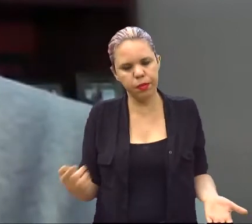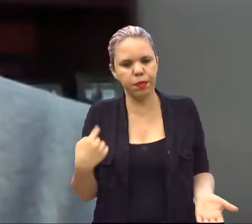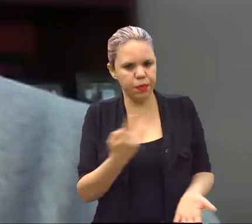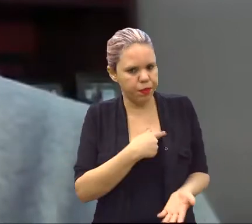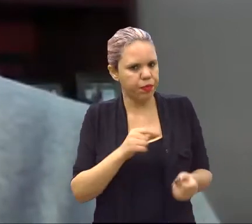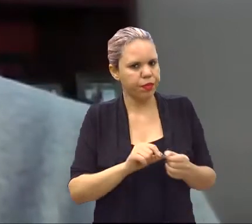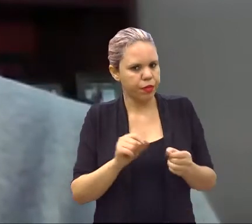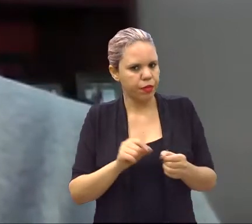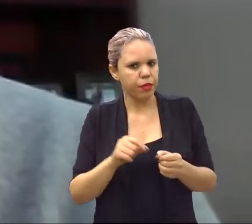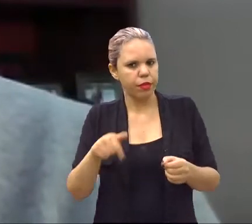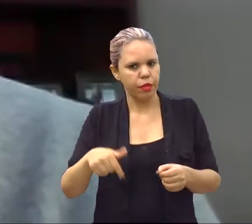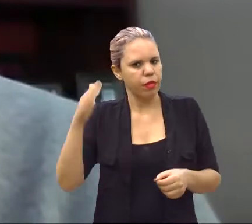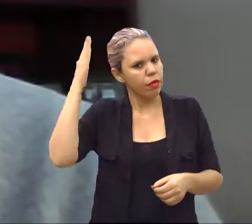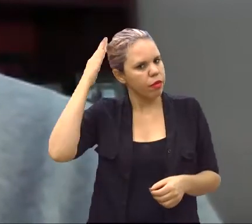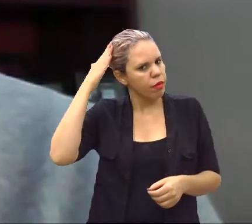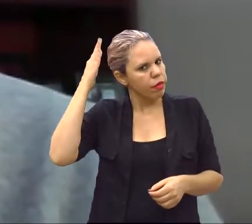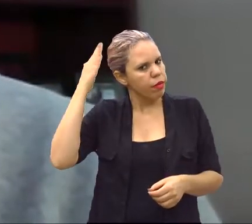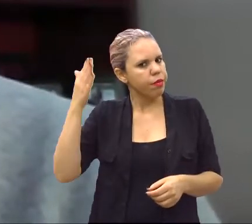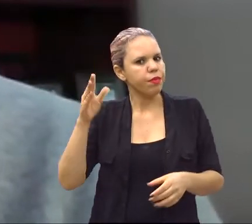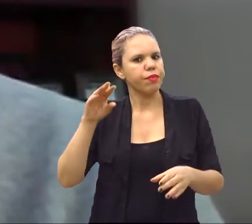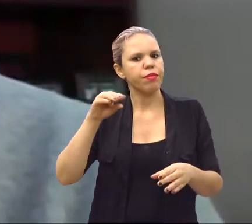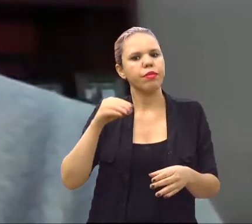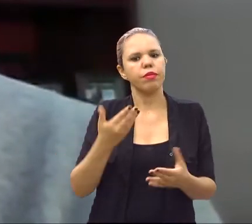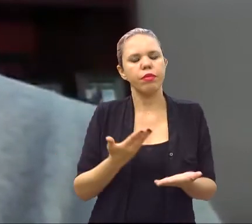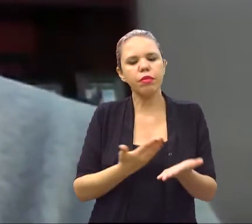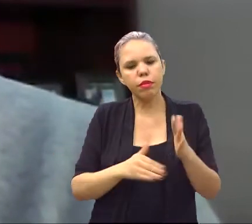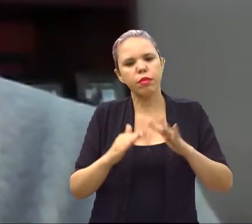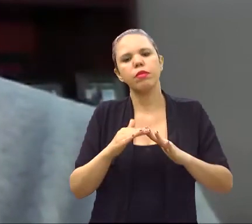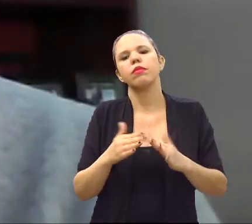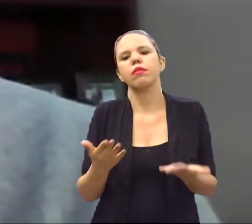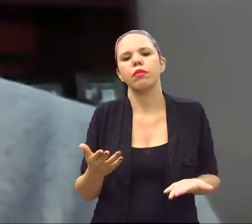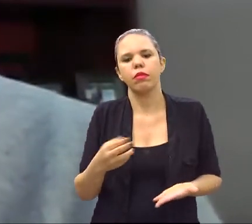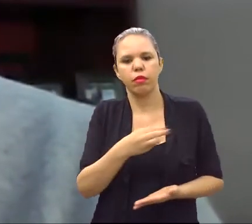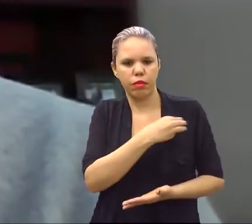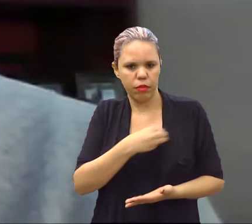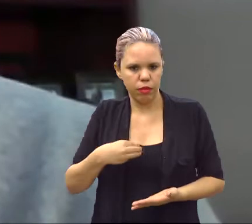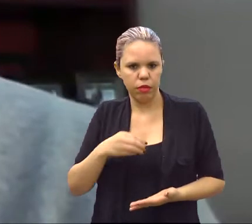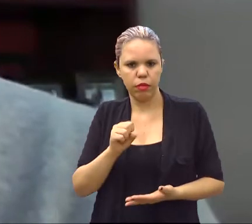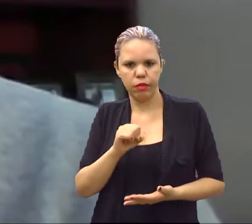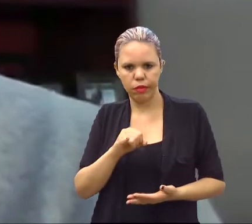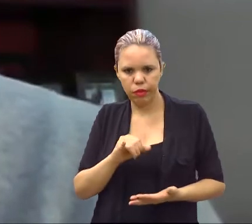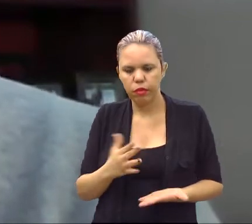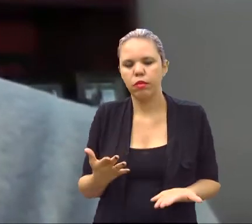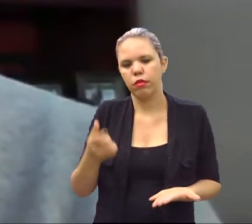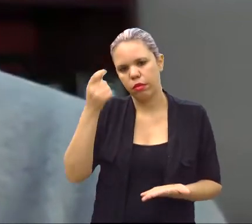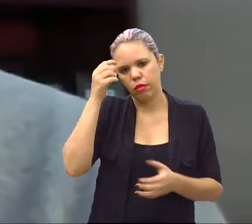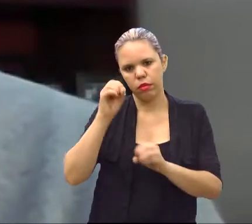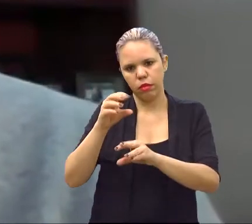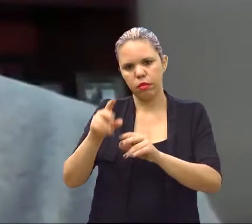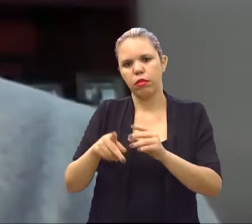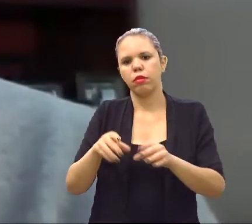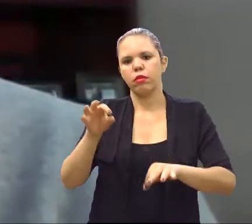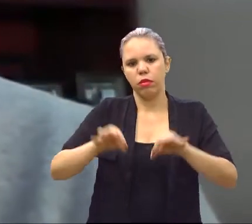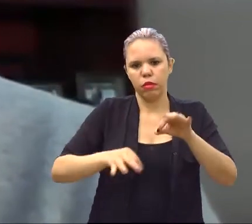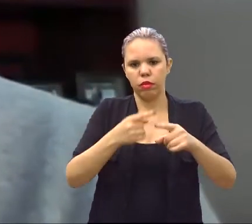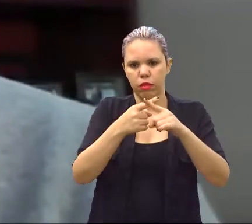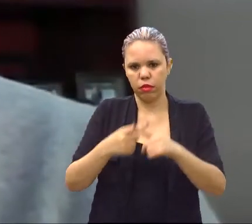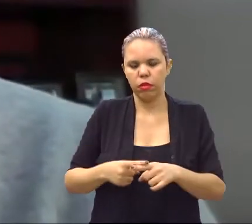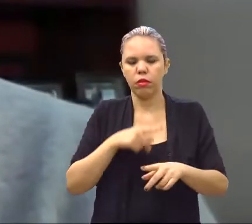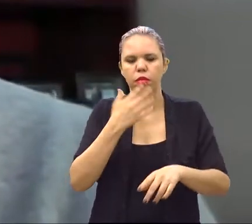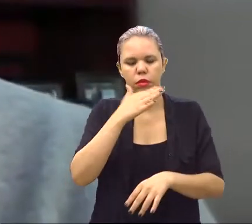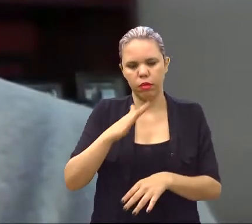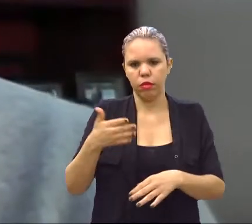importante. Nós fazemos aqui no Paraná, através do Colégio SESI, uma conscientização, tipo de uma gincana onde as